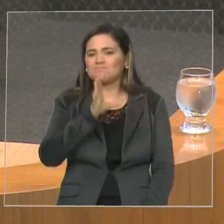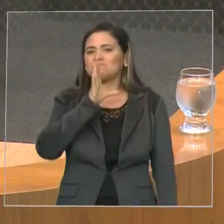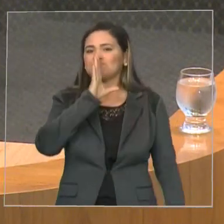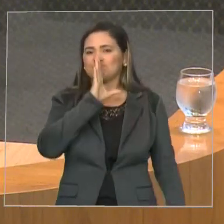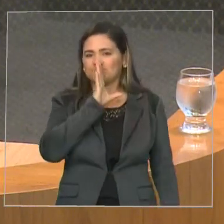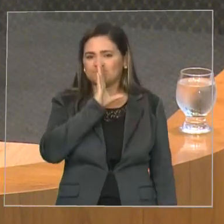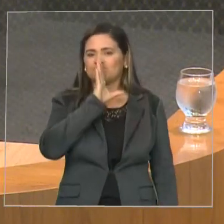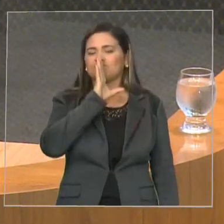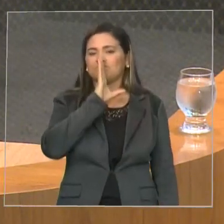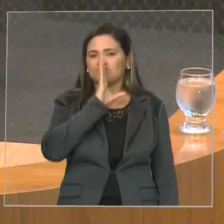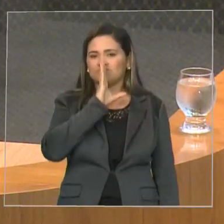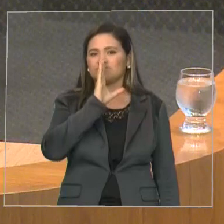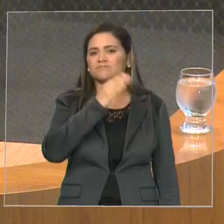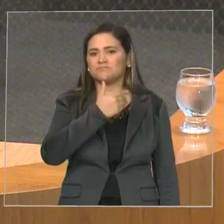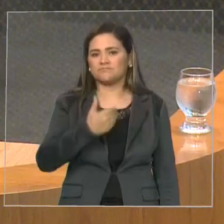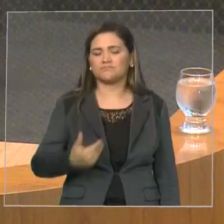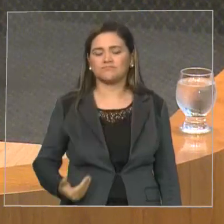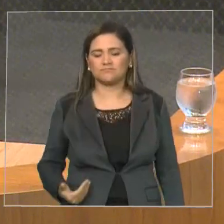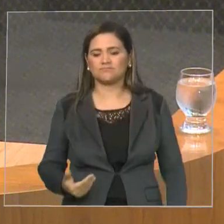O governador silenciou.